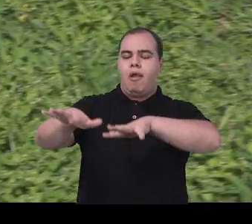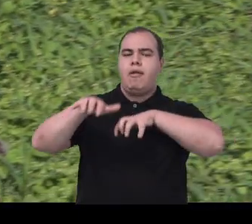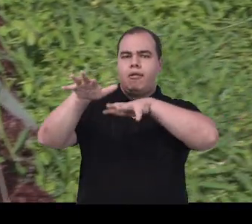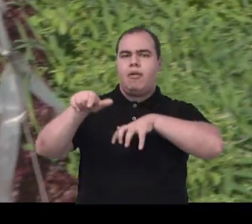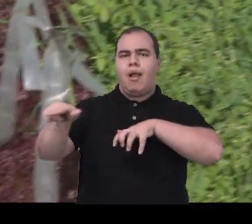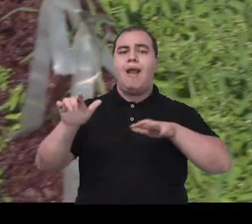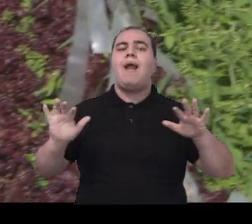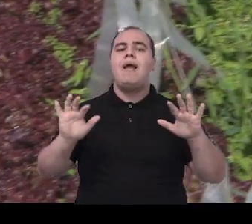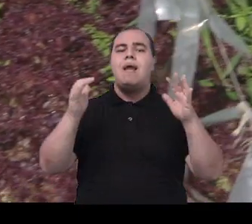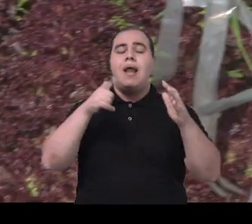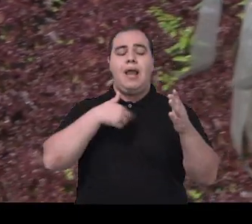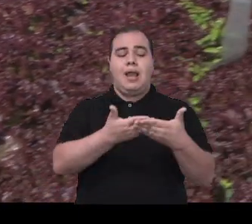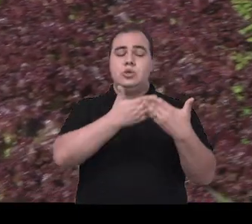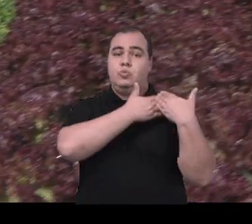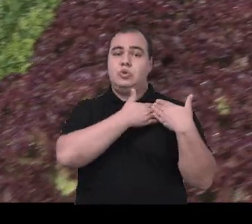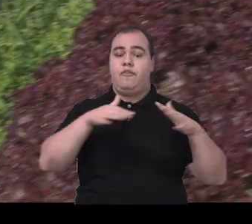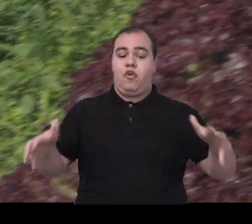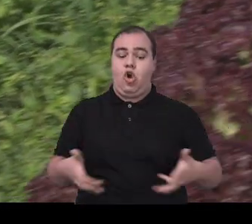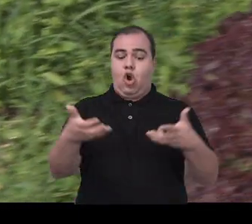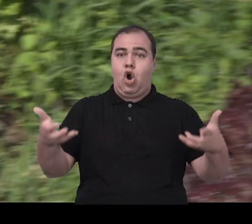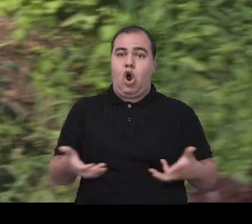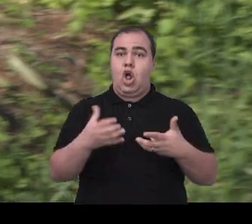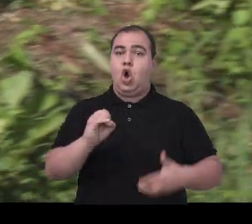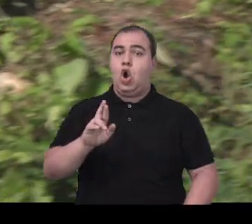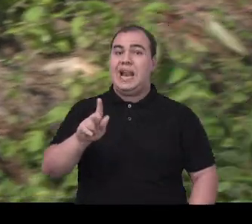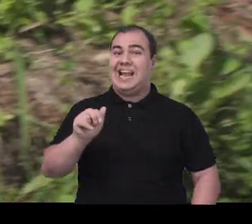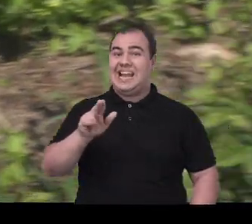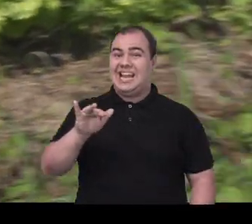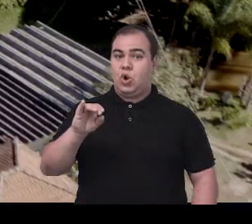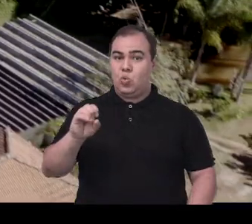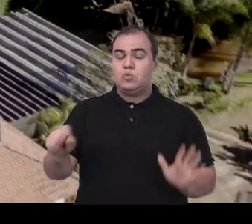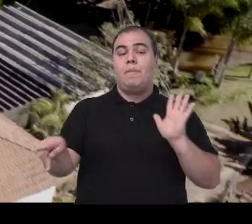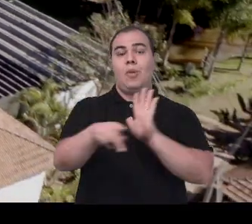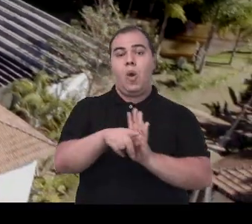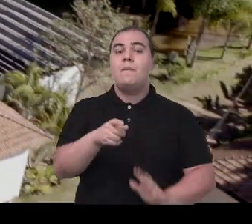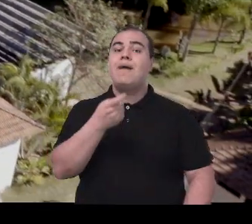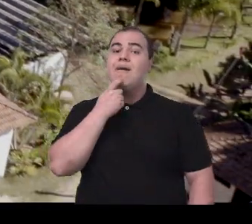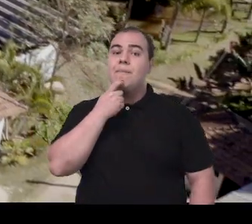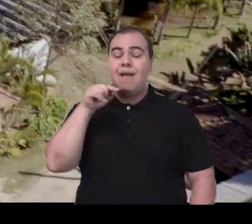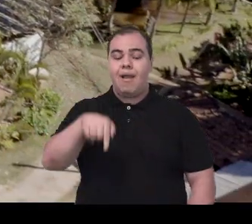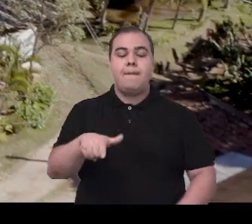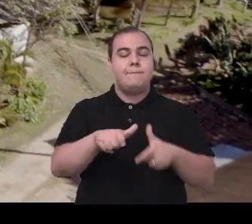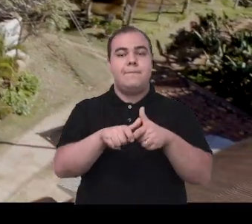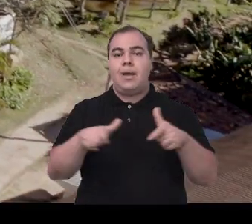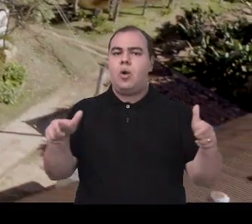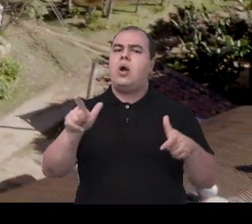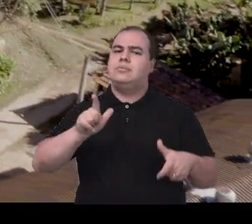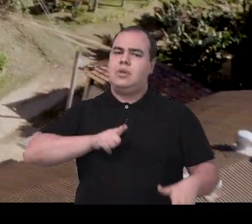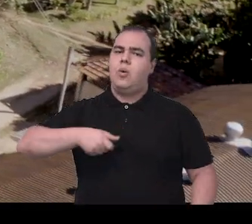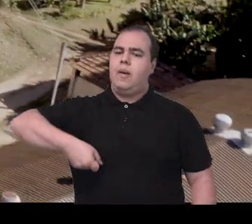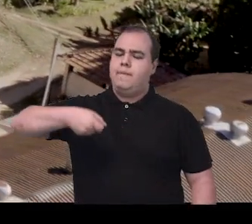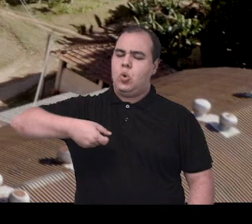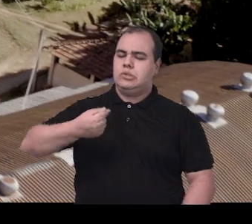oficina agrícola, por exemplo, ela é responsável pela maior horta de orgânicos de Campinas. Imagens da horta. São vários usuários, eles